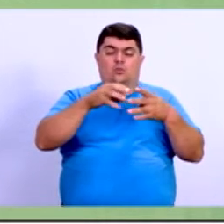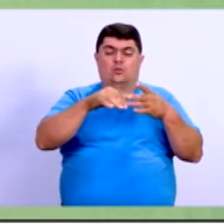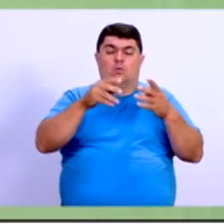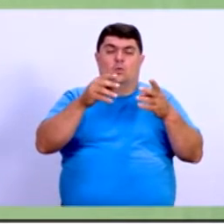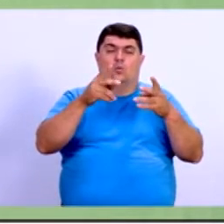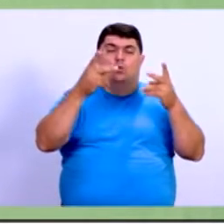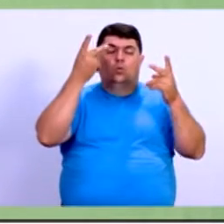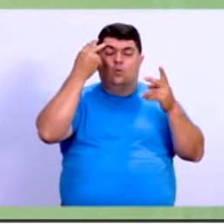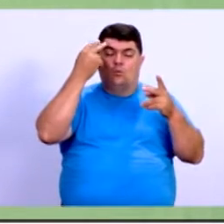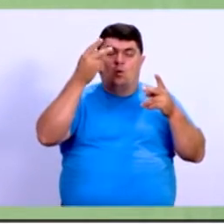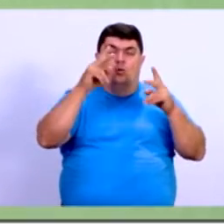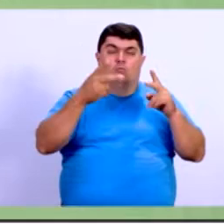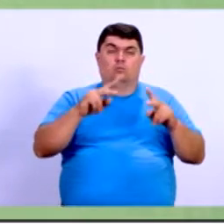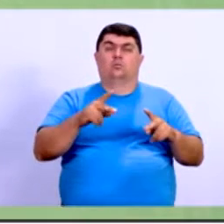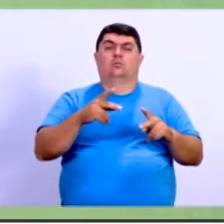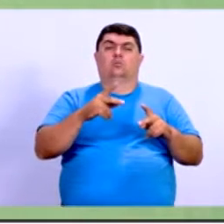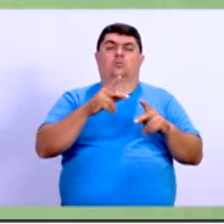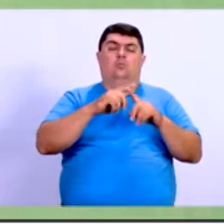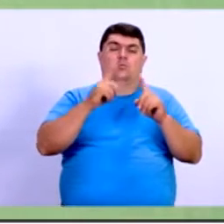completamente diferentes.